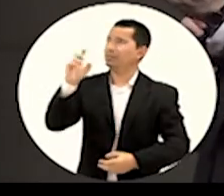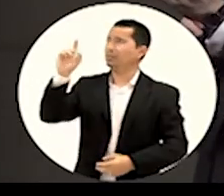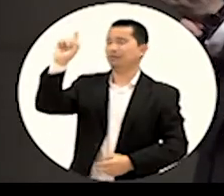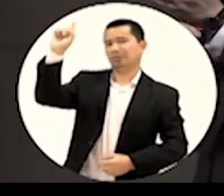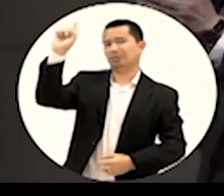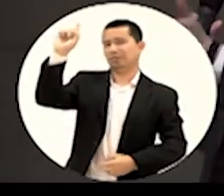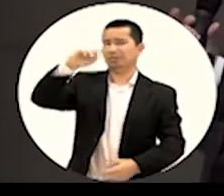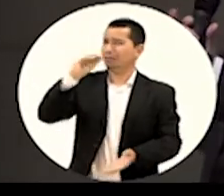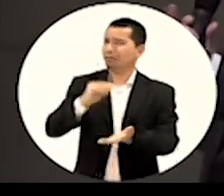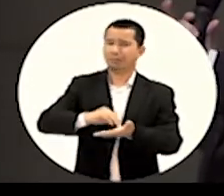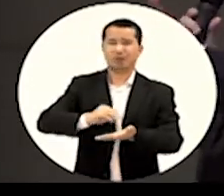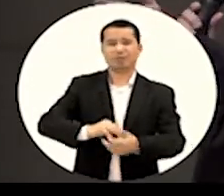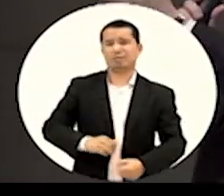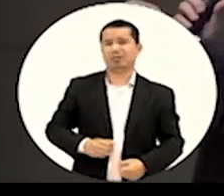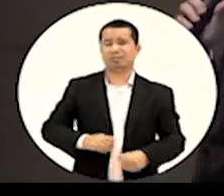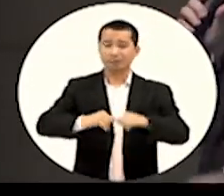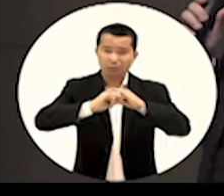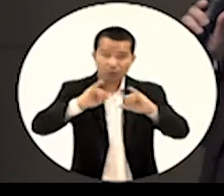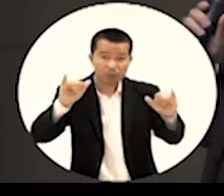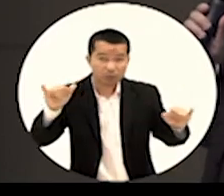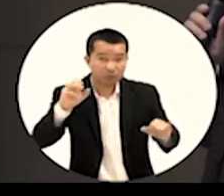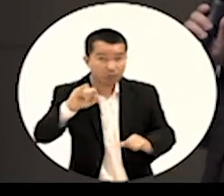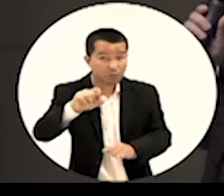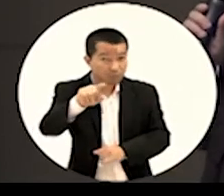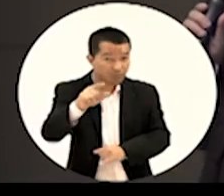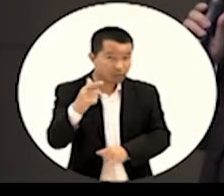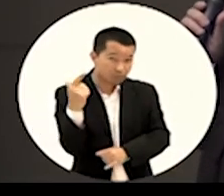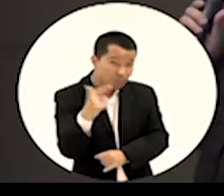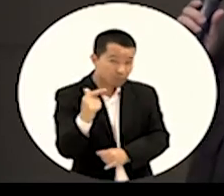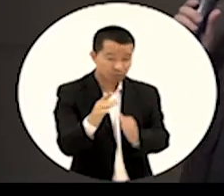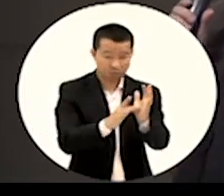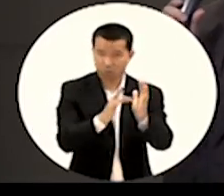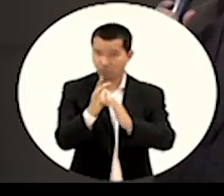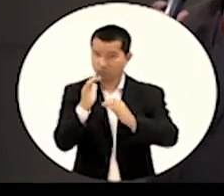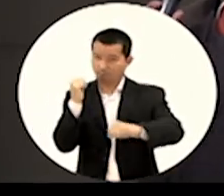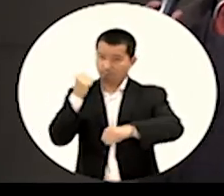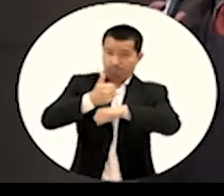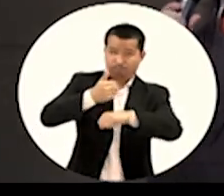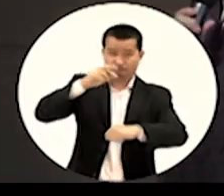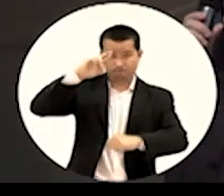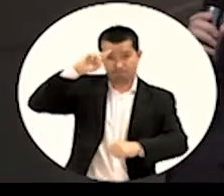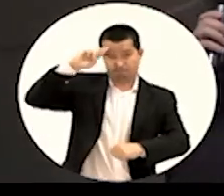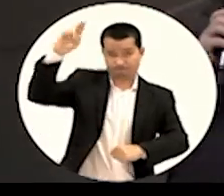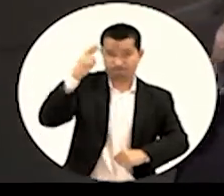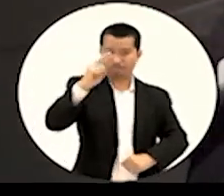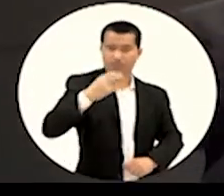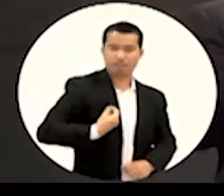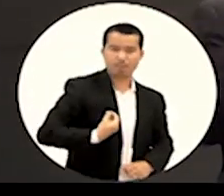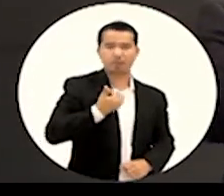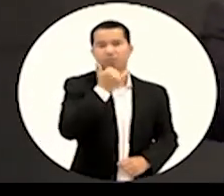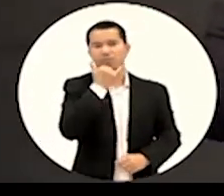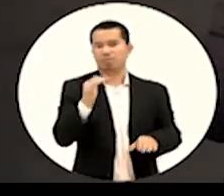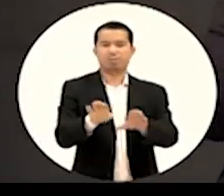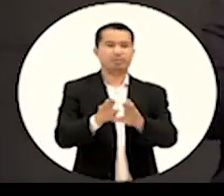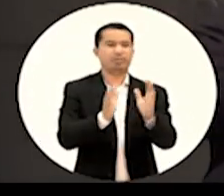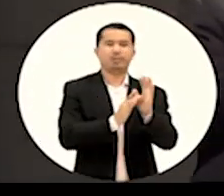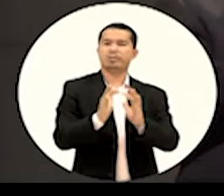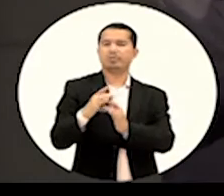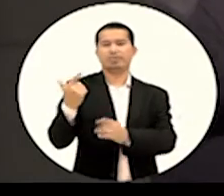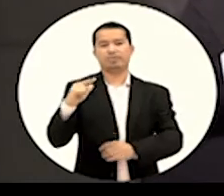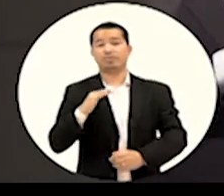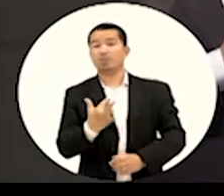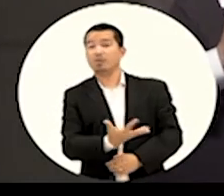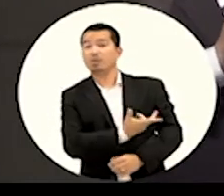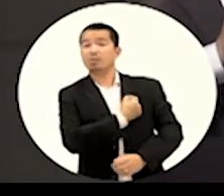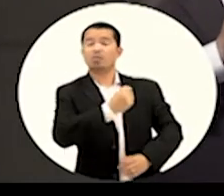de compromisso com o reino de Deus. E, queridos, se Jesus não é o Senhor da nossa